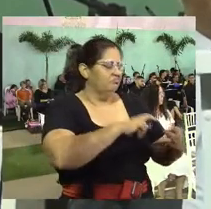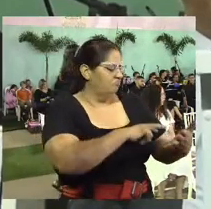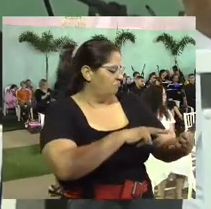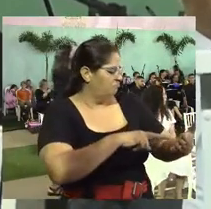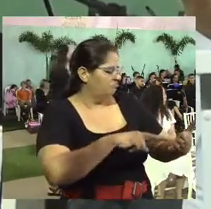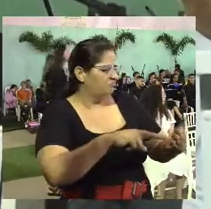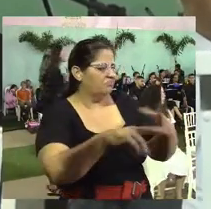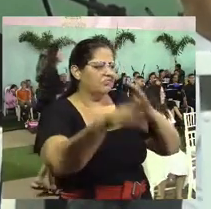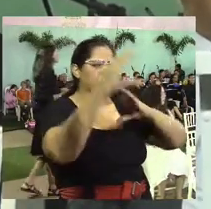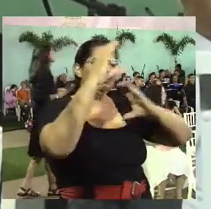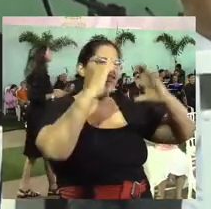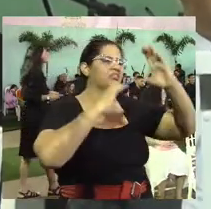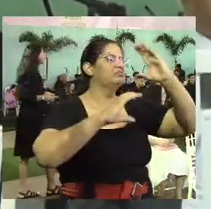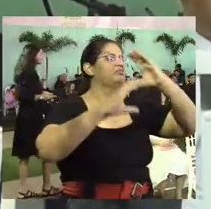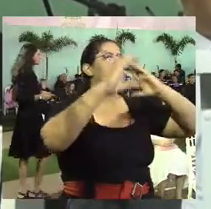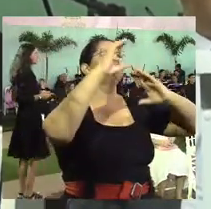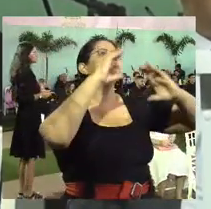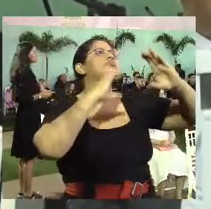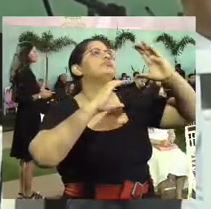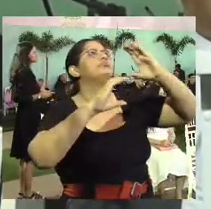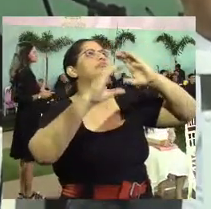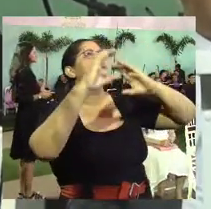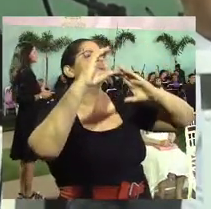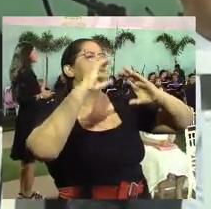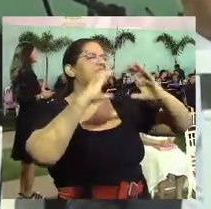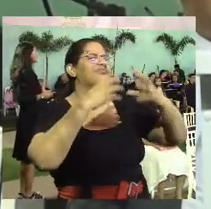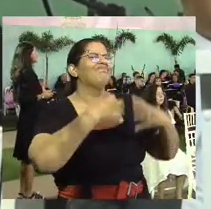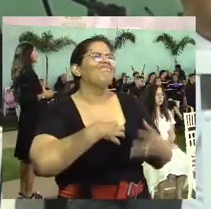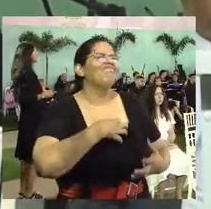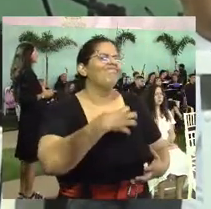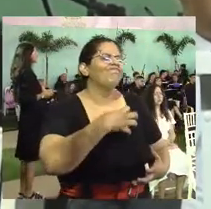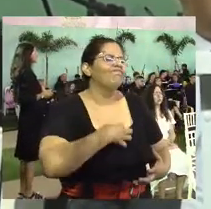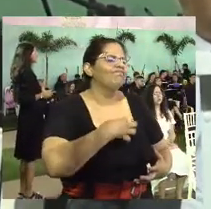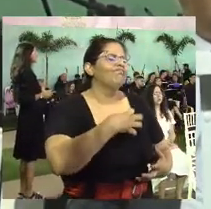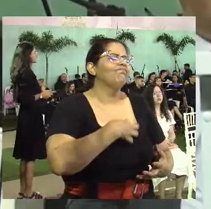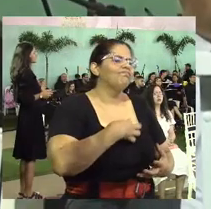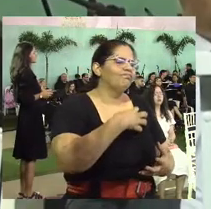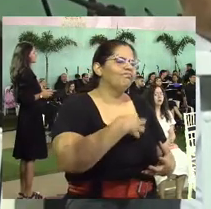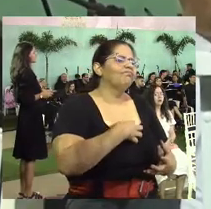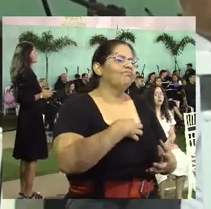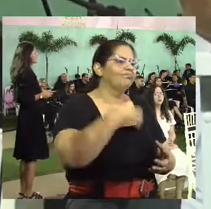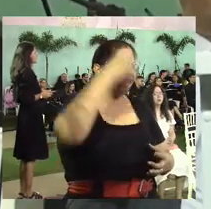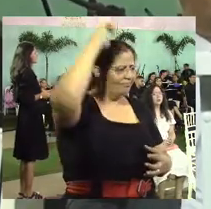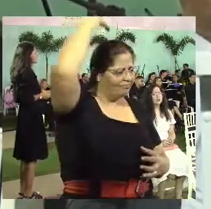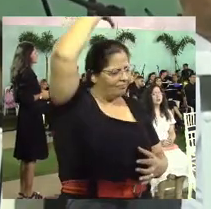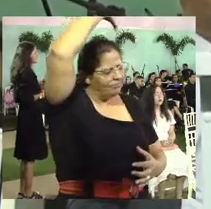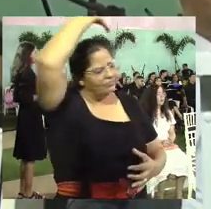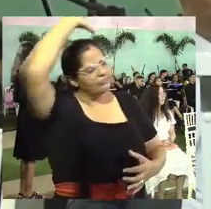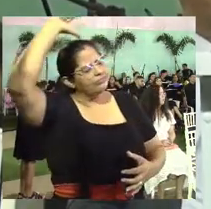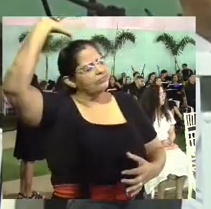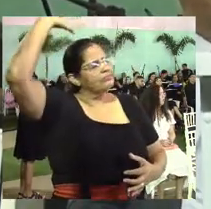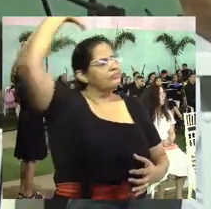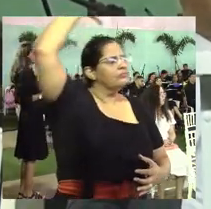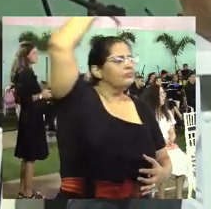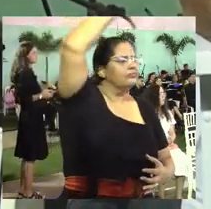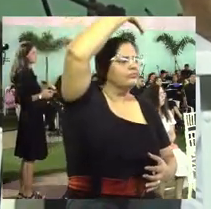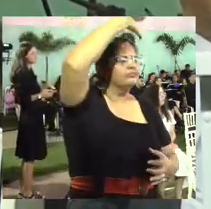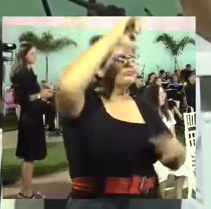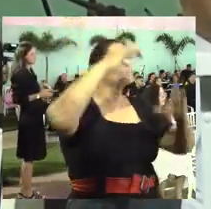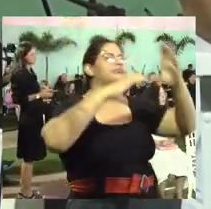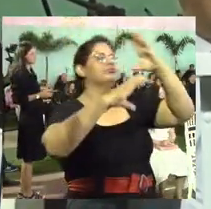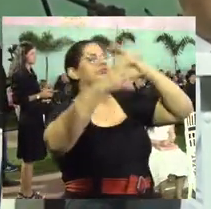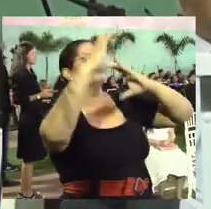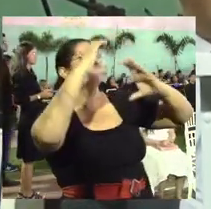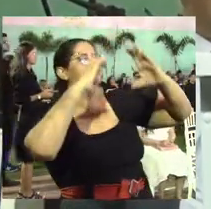letra da canção vou cantar agora e sentir a tua unção Só quem sente a unção dele já